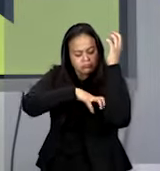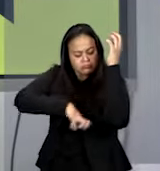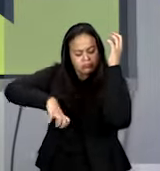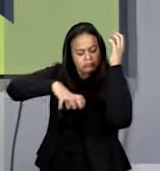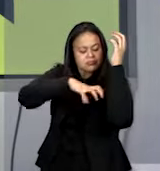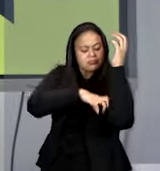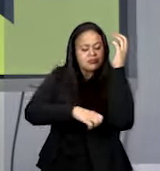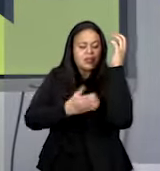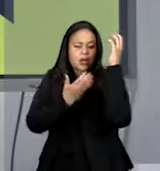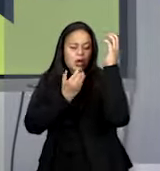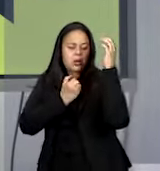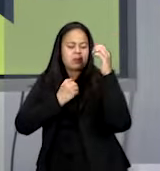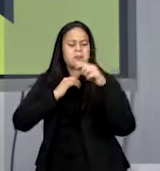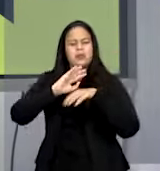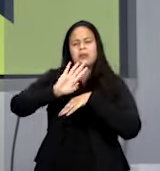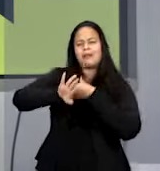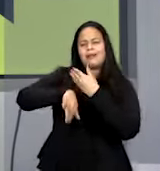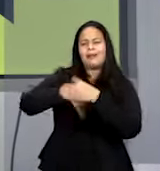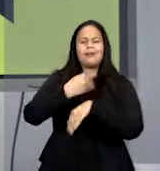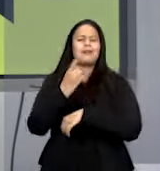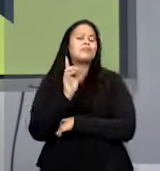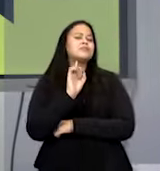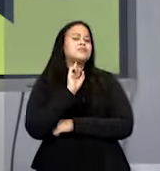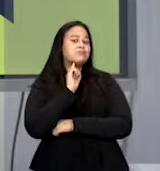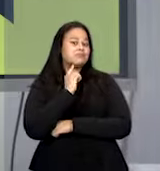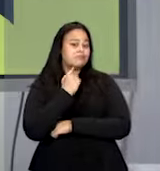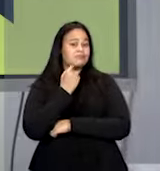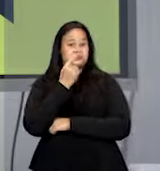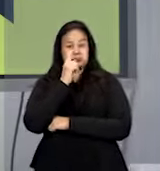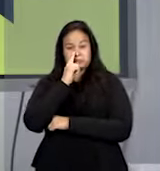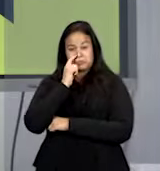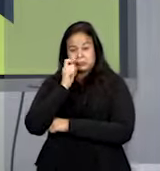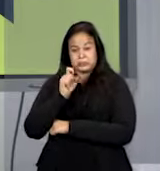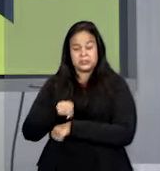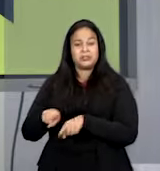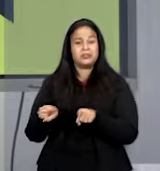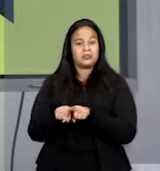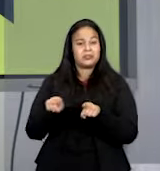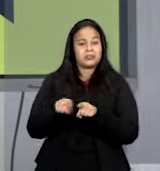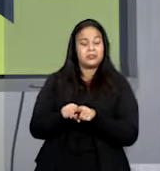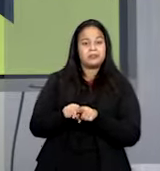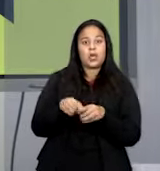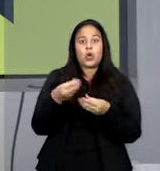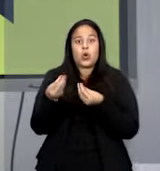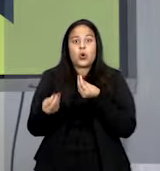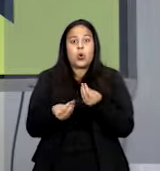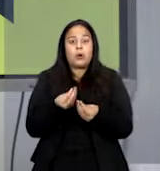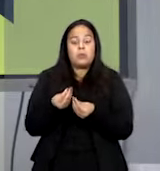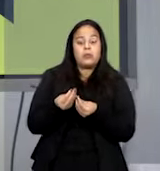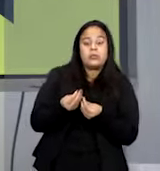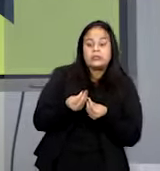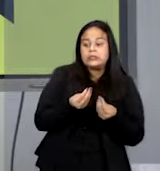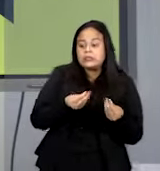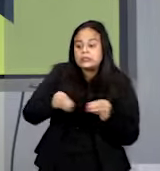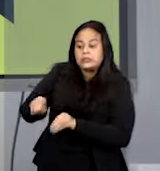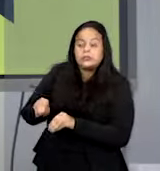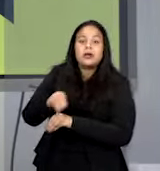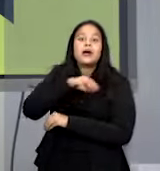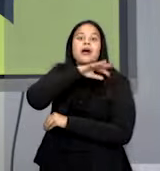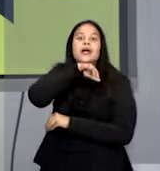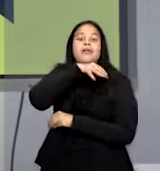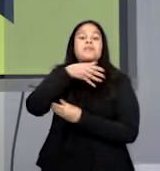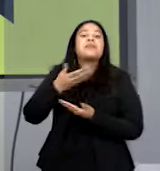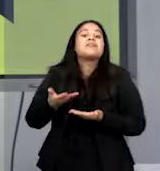que reviram os lixos, e aí vai ter uma discussão entre exterminar esses animais ou não. E,